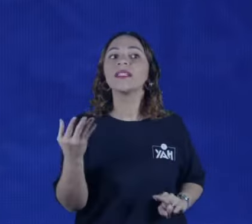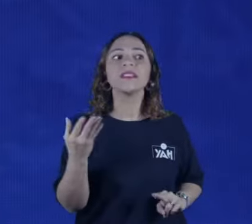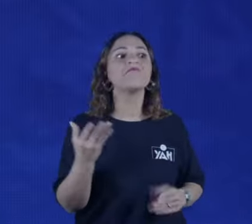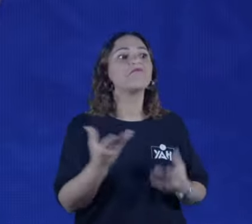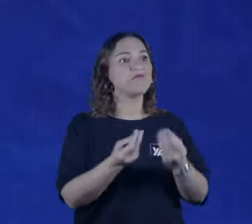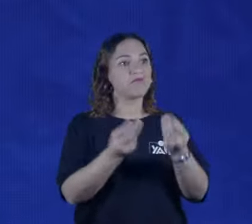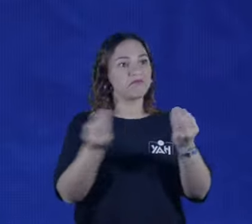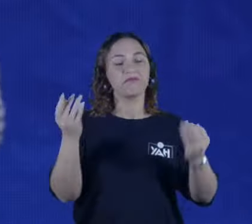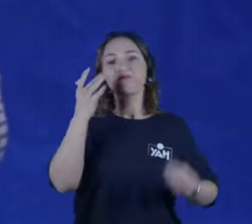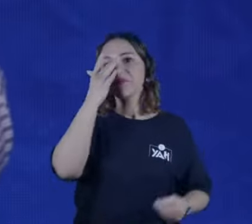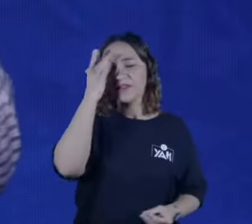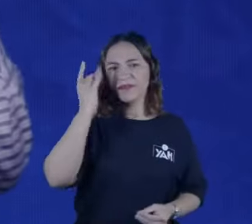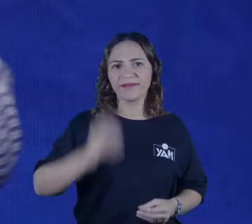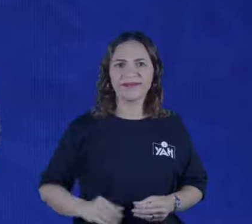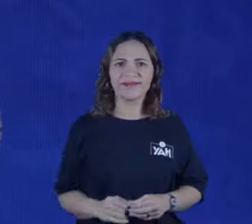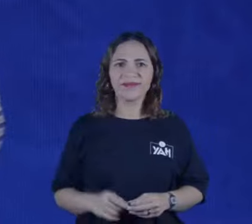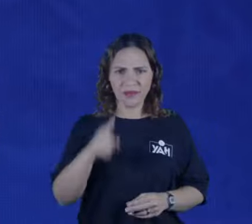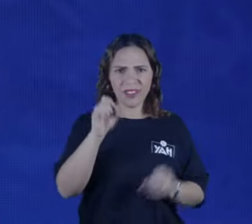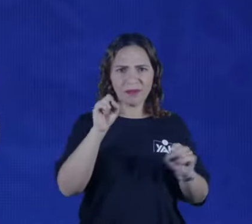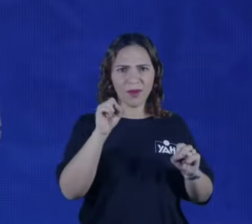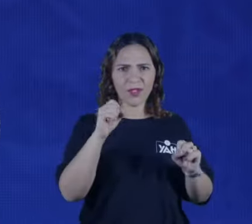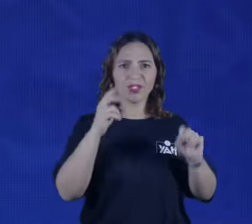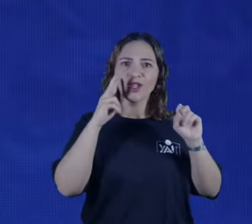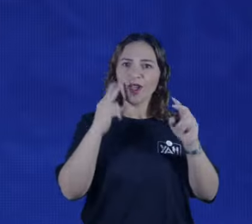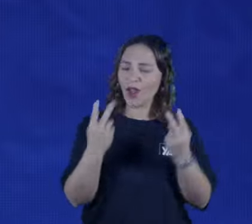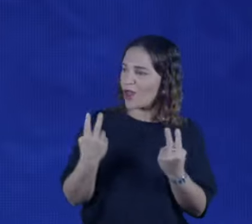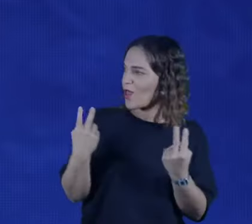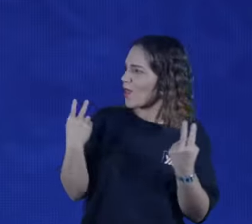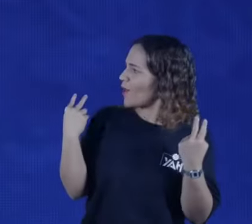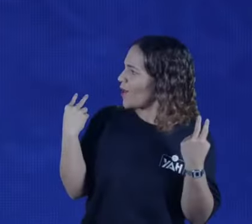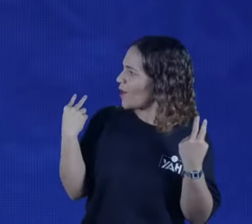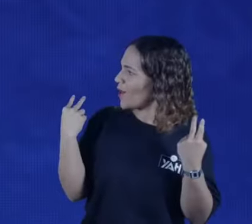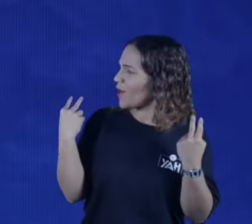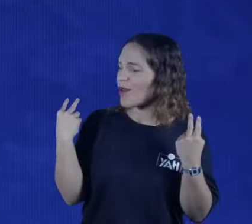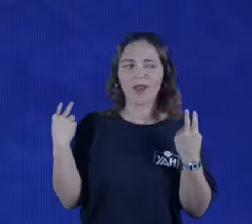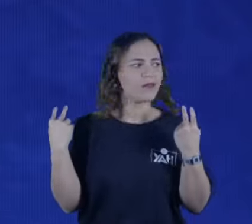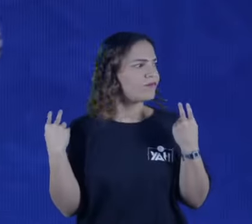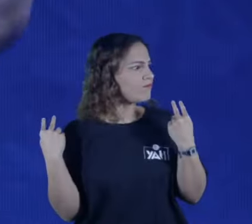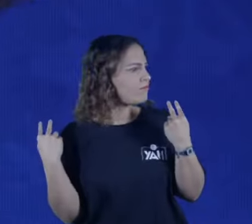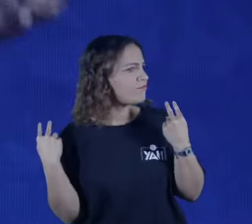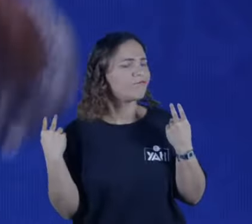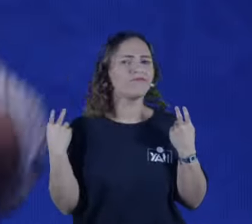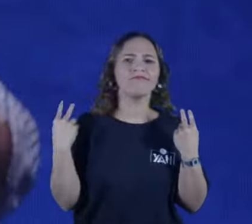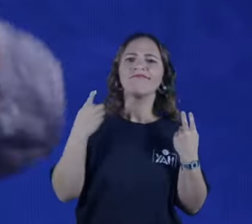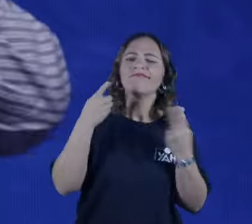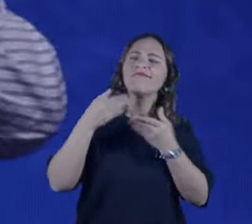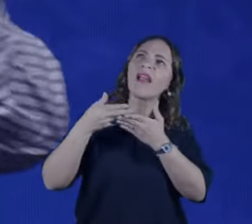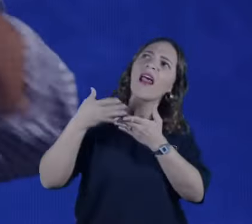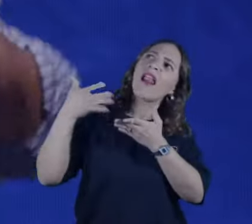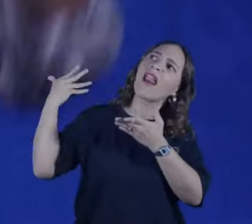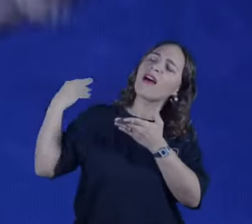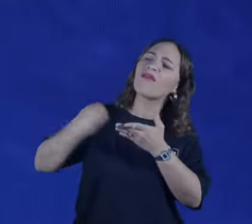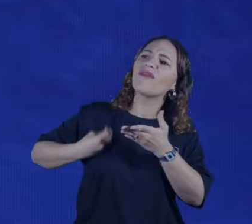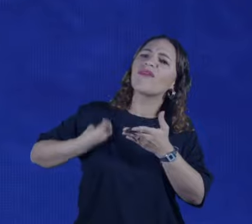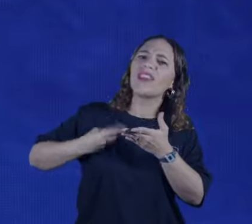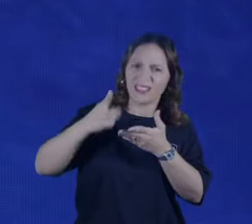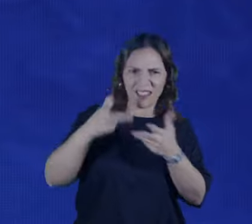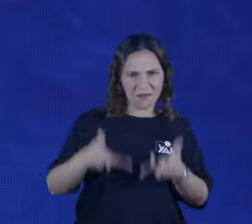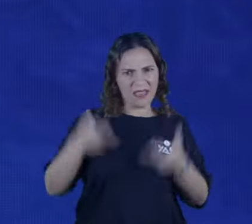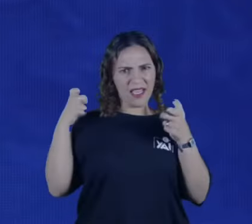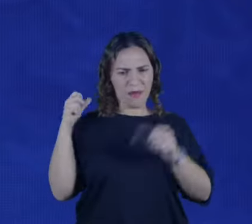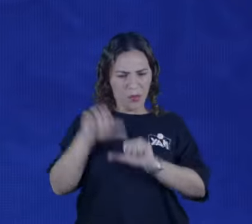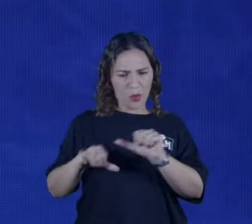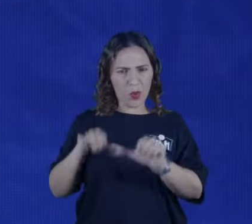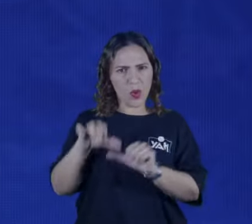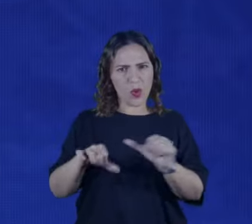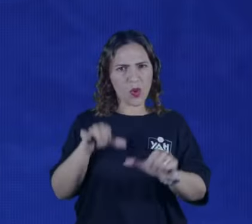Muitas pessoas. Você pode olhar para trás e perceber mudança na tua vida interior e espiritual? Quantos